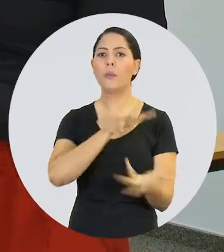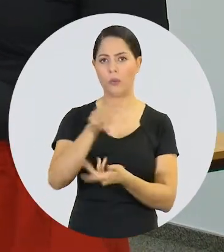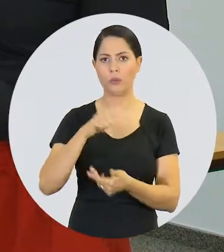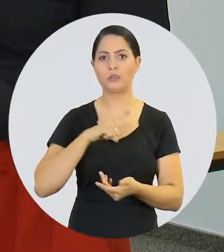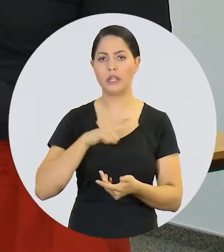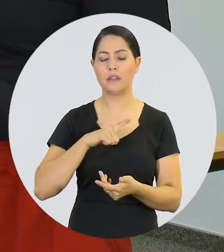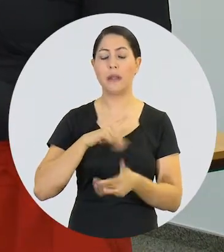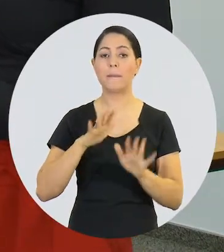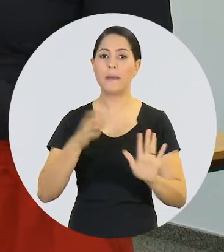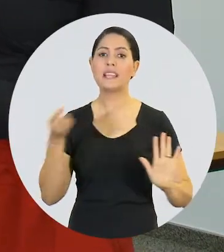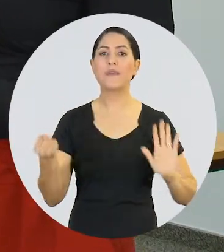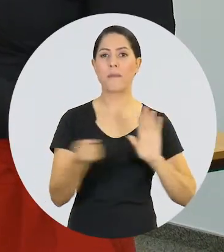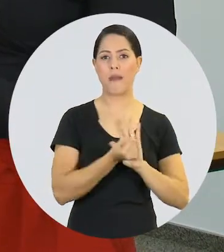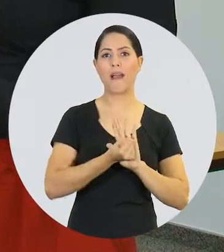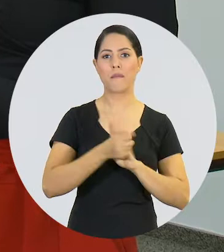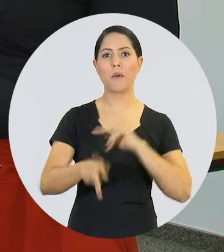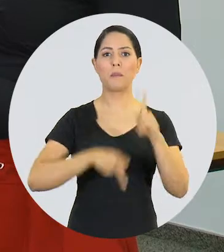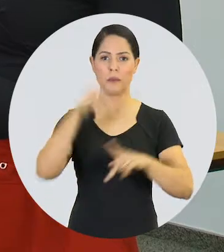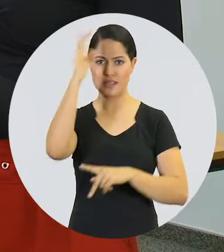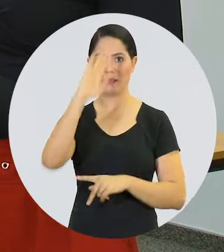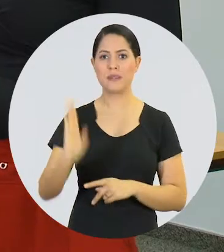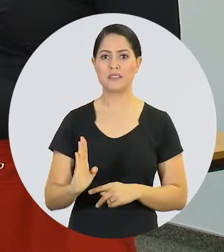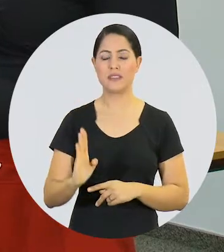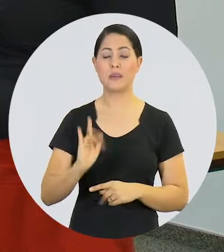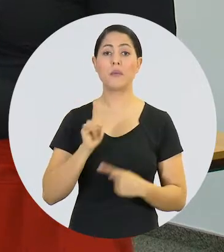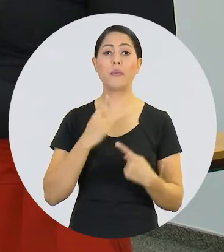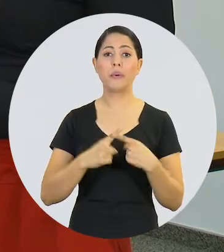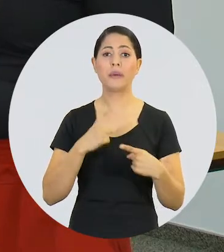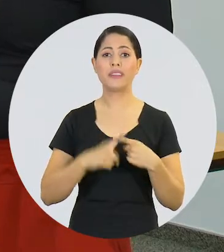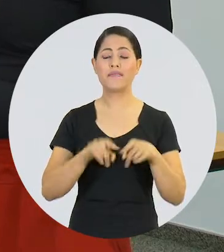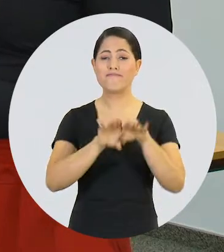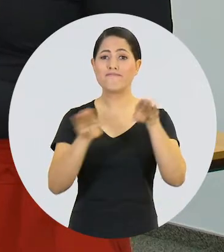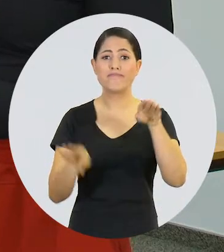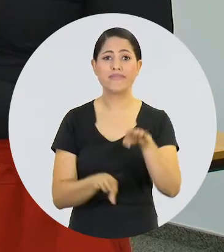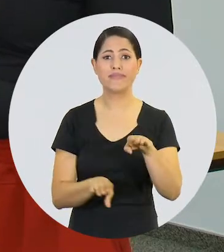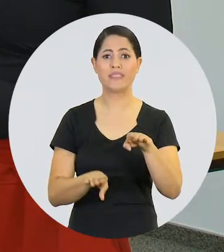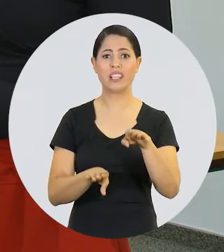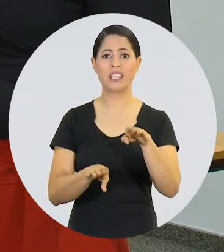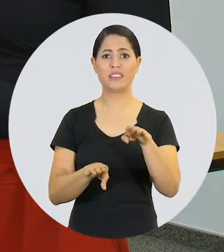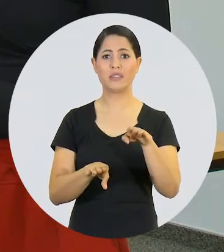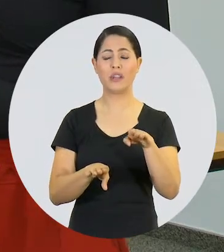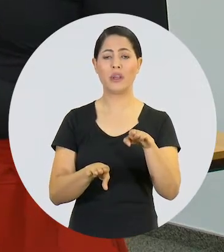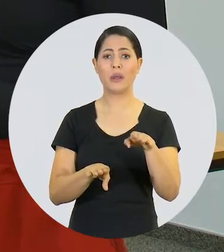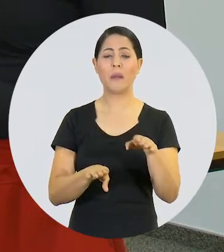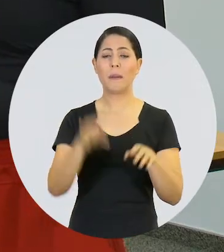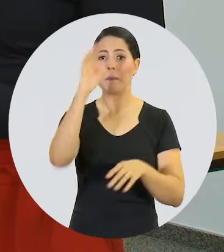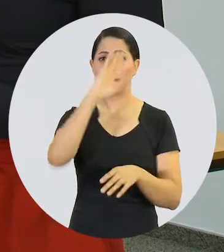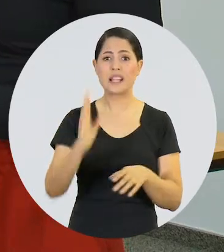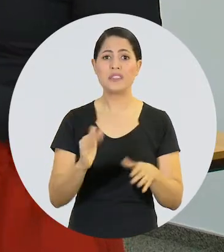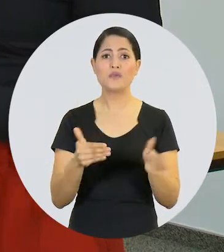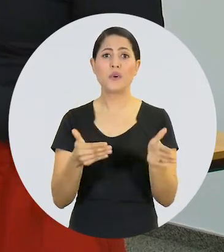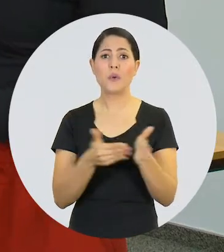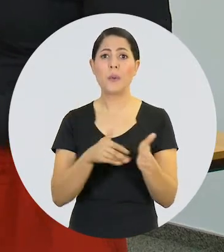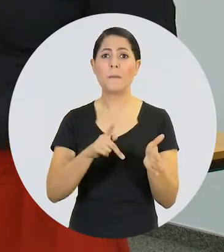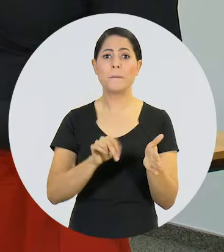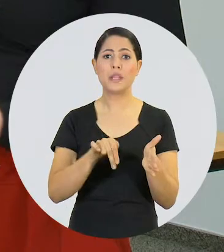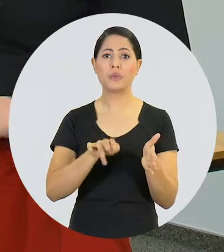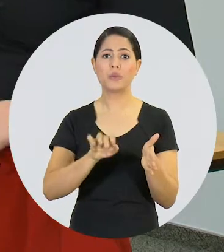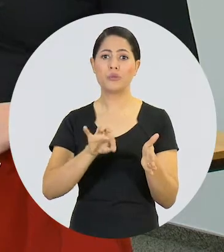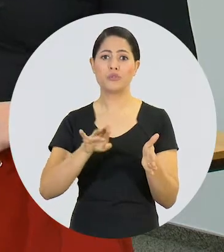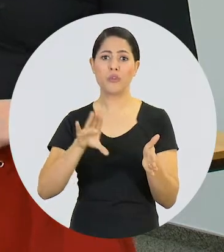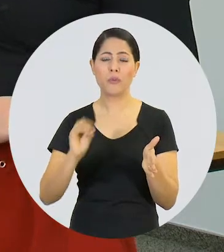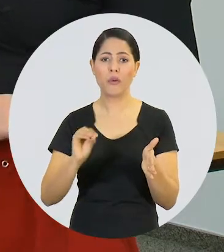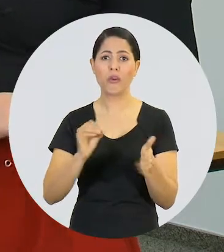são mundiais, mas marcam muito a sociedade brasileira, que é uma sociedade marcada pela desigualdade. Foi o penúltimo país do mundo a deixar